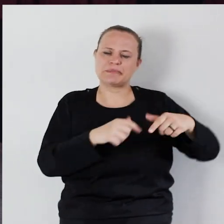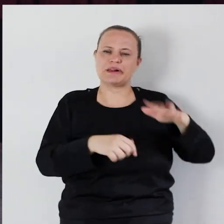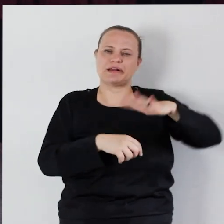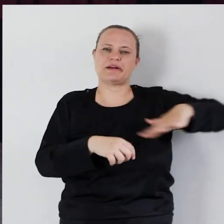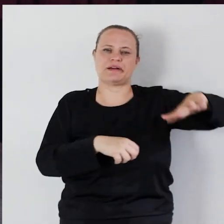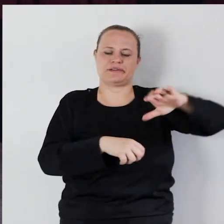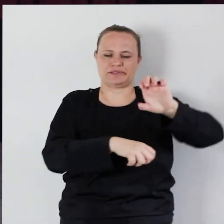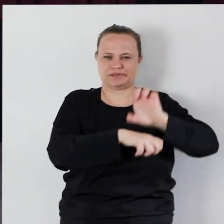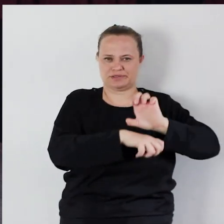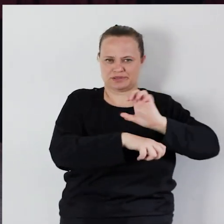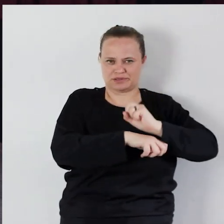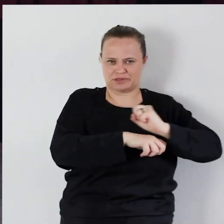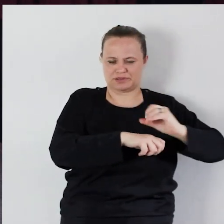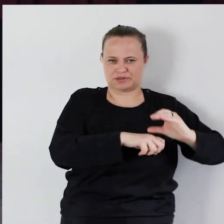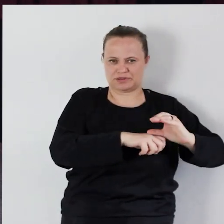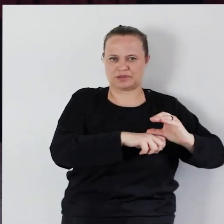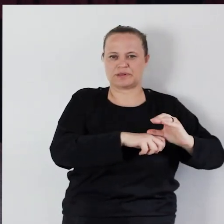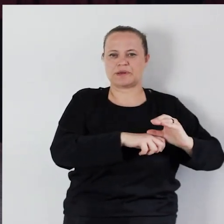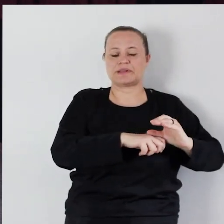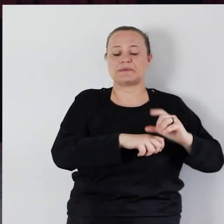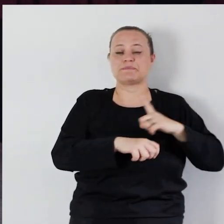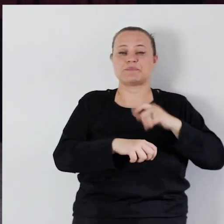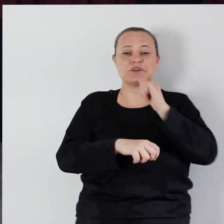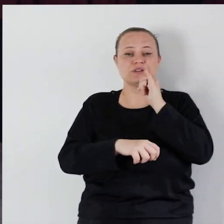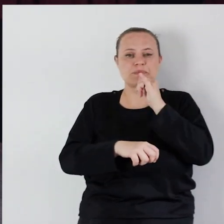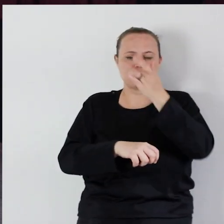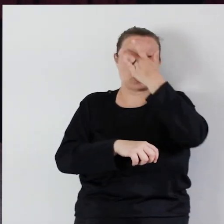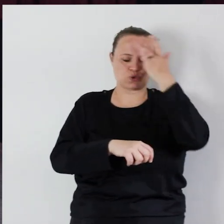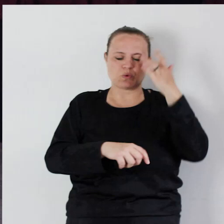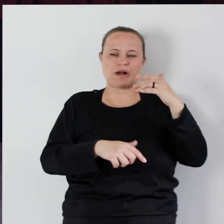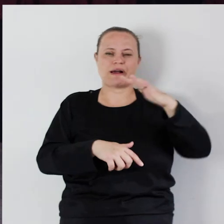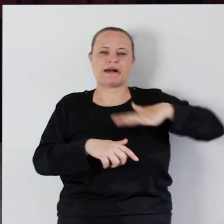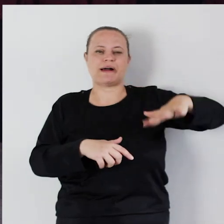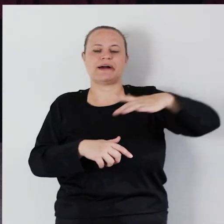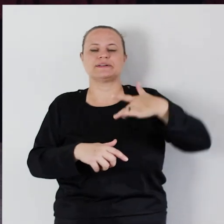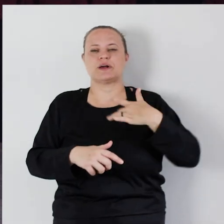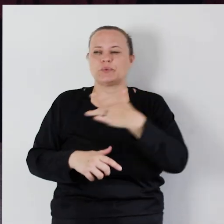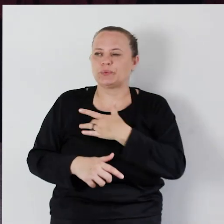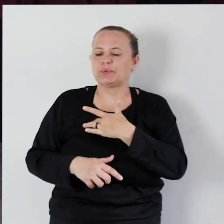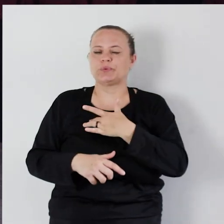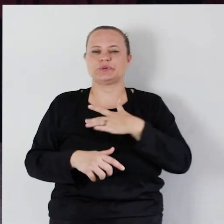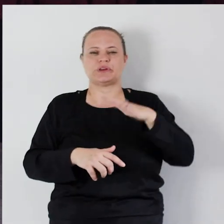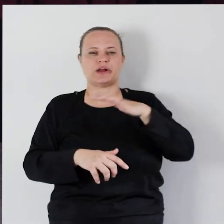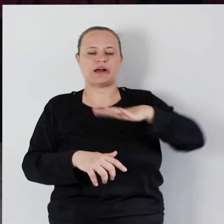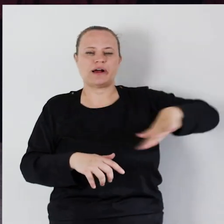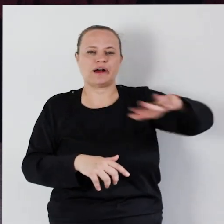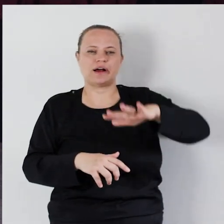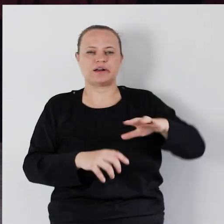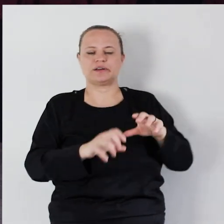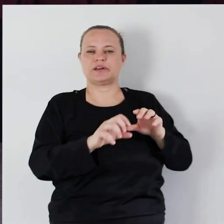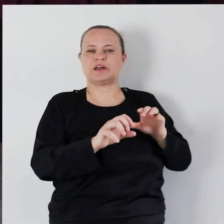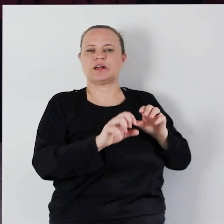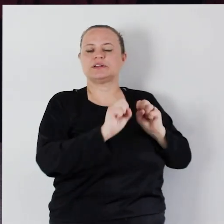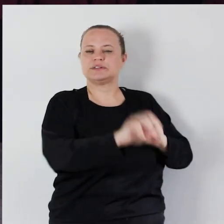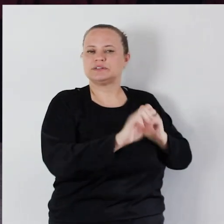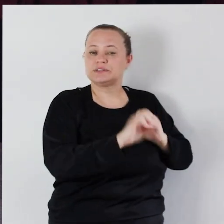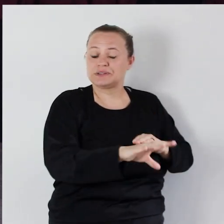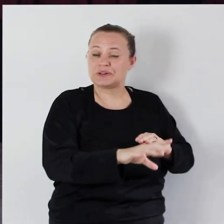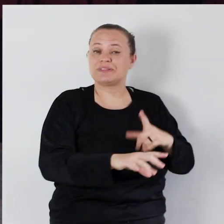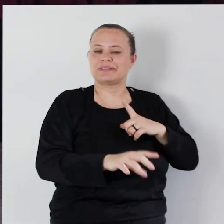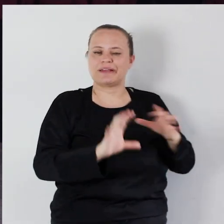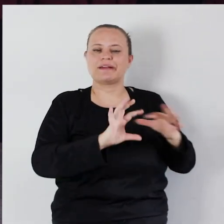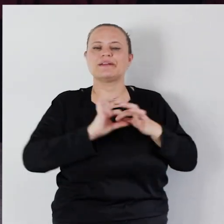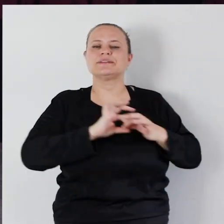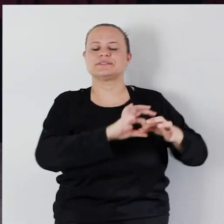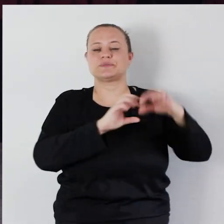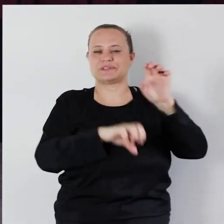civil enfrentam uma situação parecida. Muita gente que lida, né, com a sociedade civil que presta